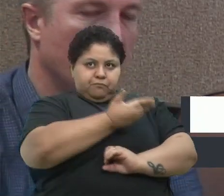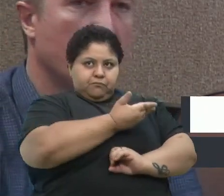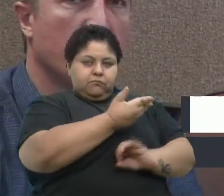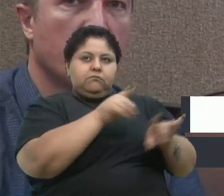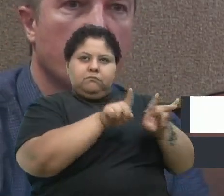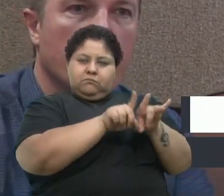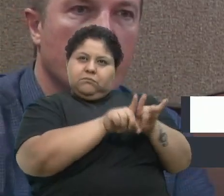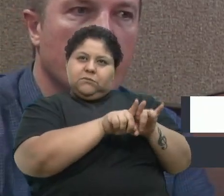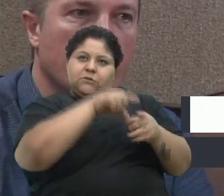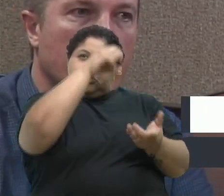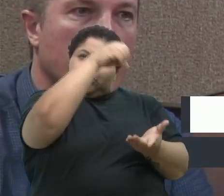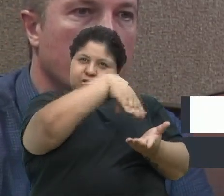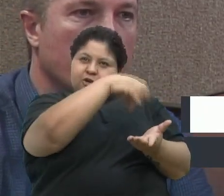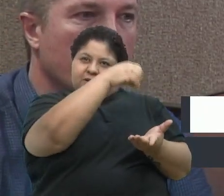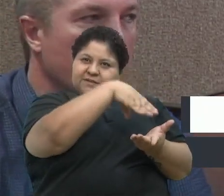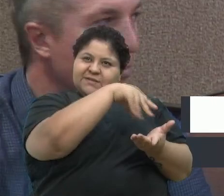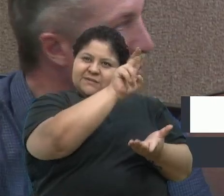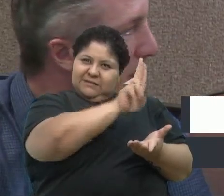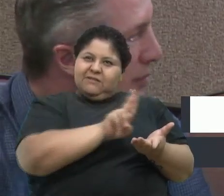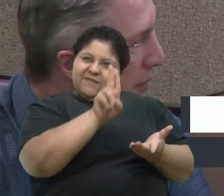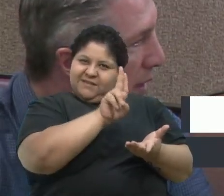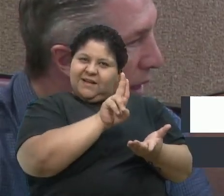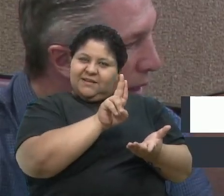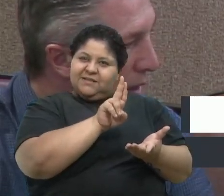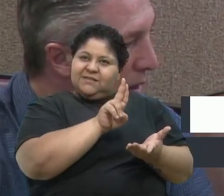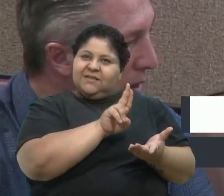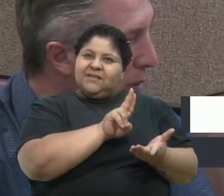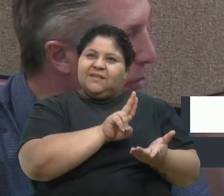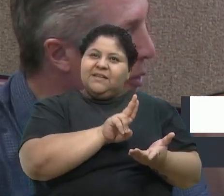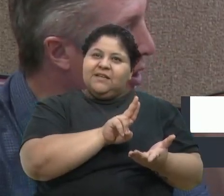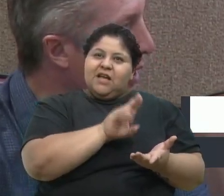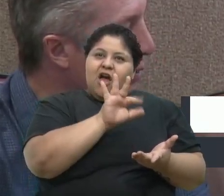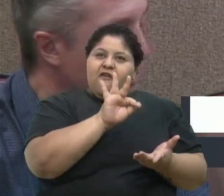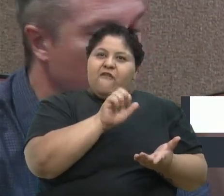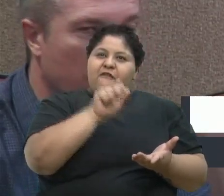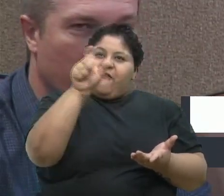do Xerox, universidade, do fax,